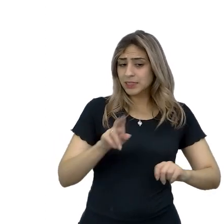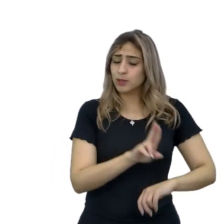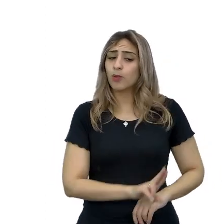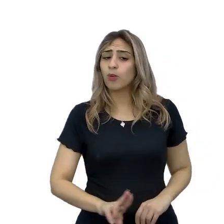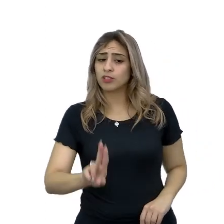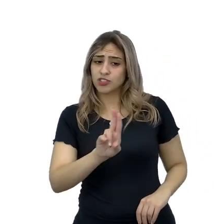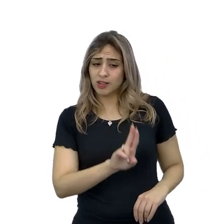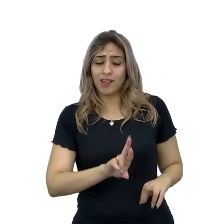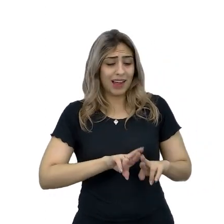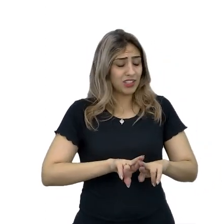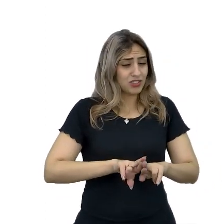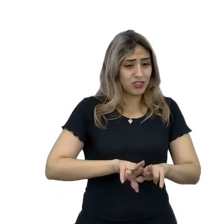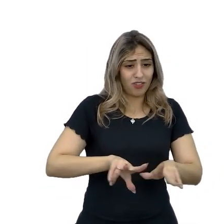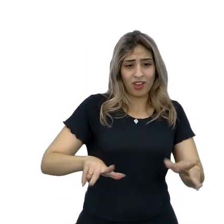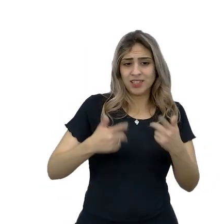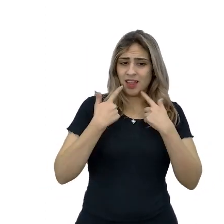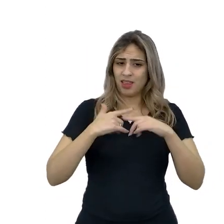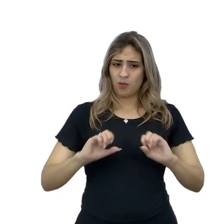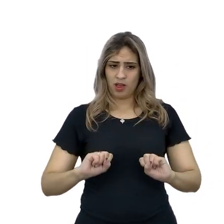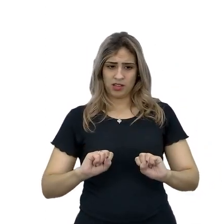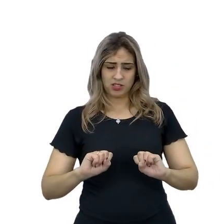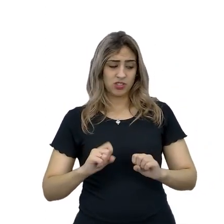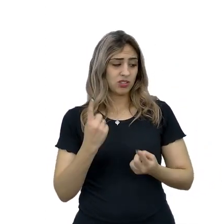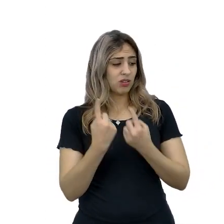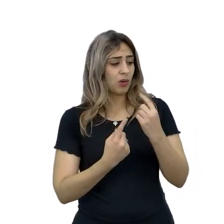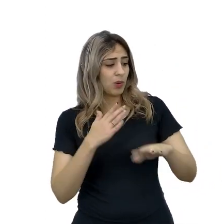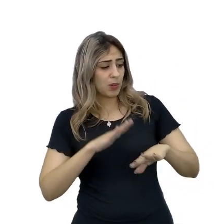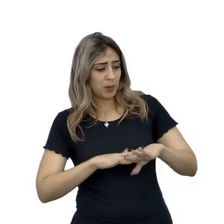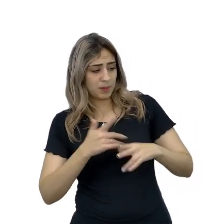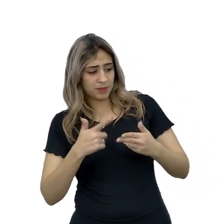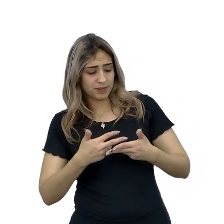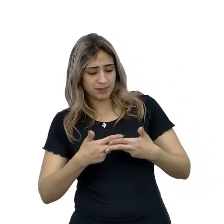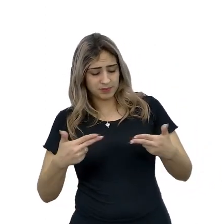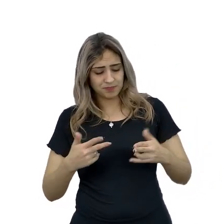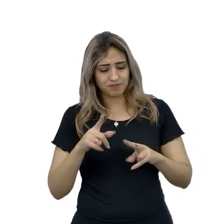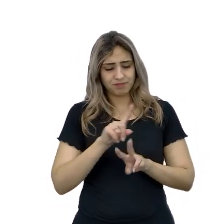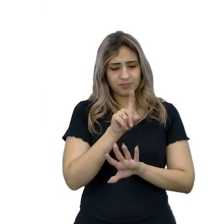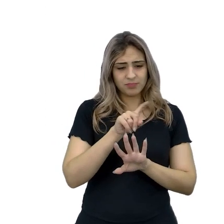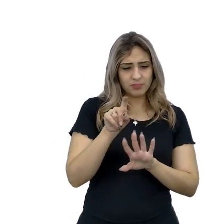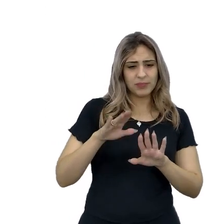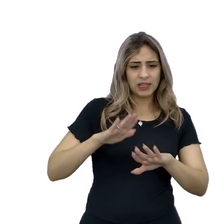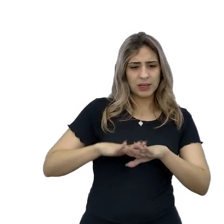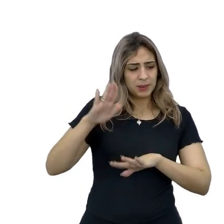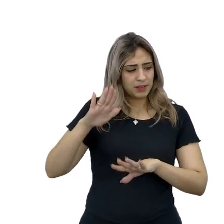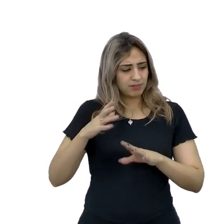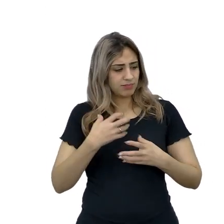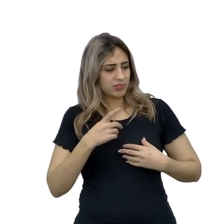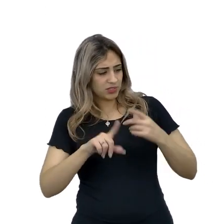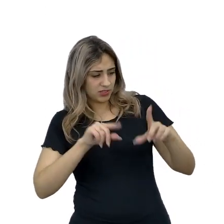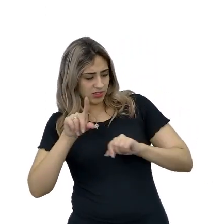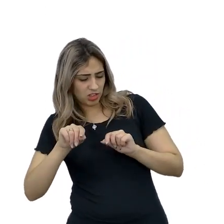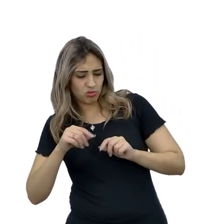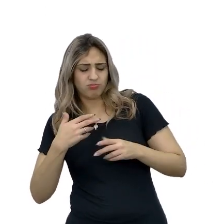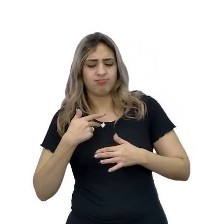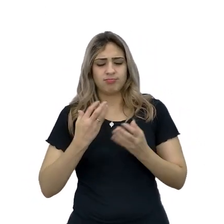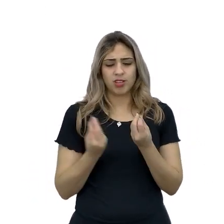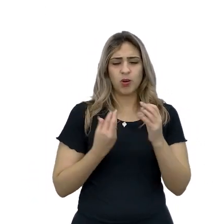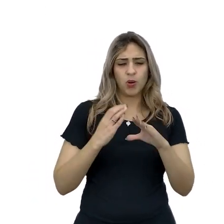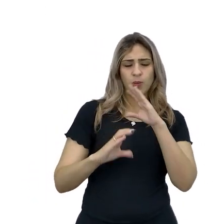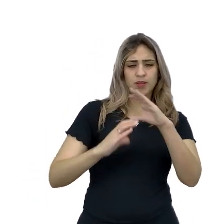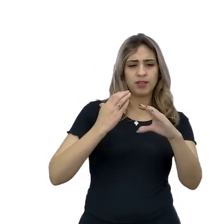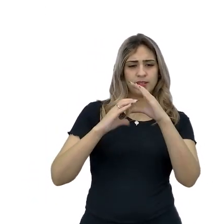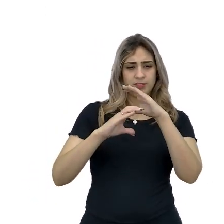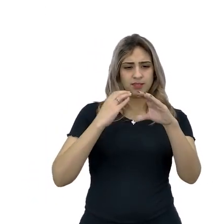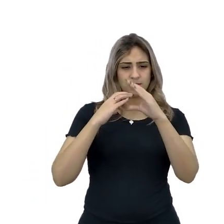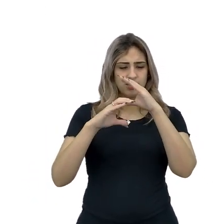utilizar diversas linguagens, gente. Quanto mais representações, quanto mais formas de se comunicar